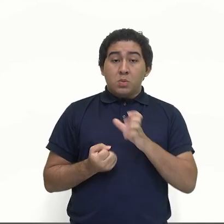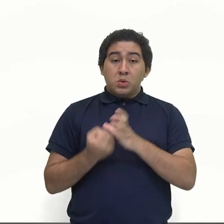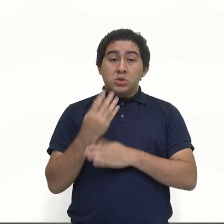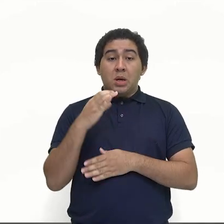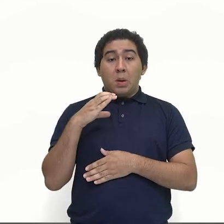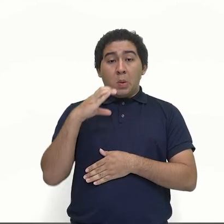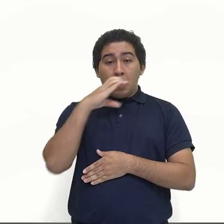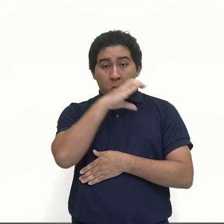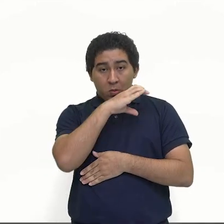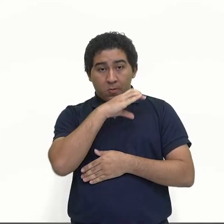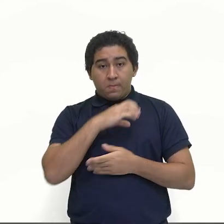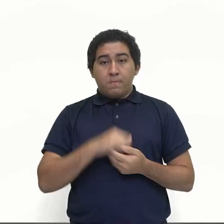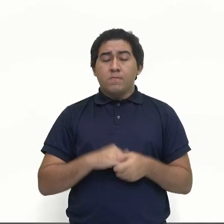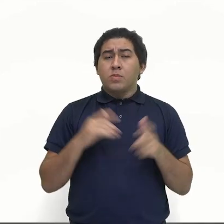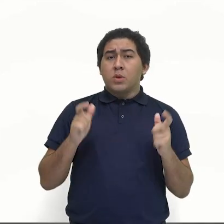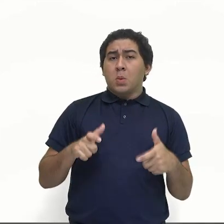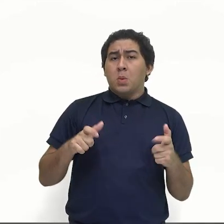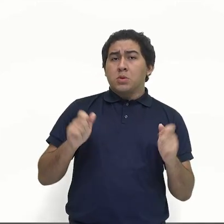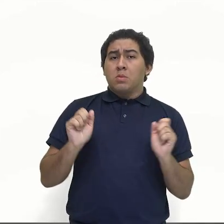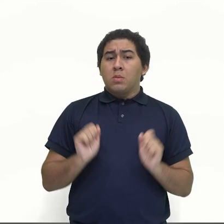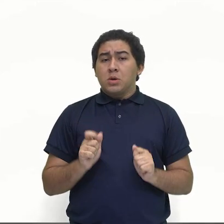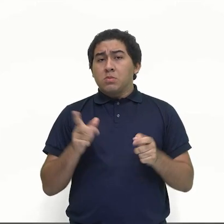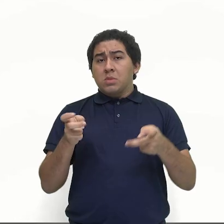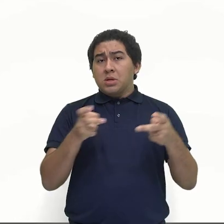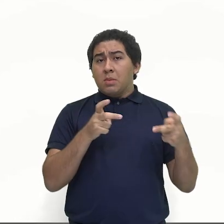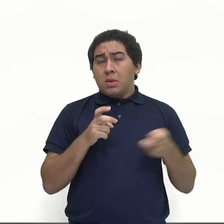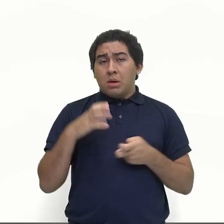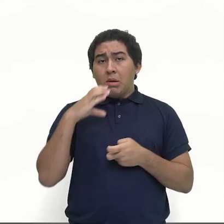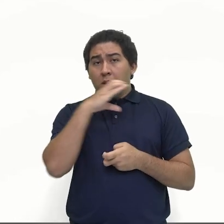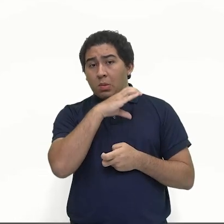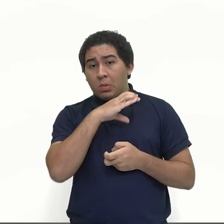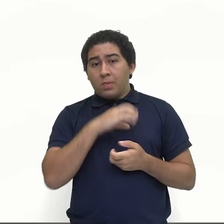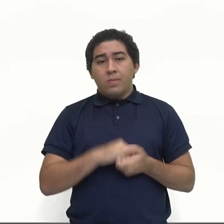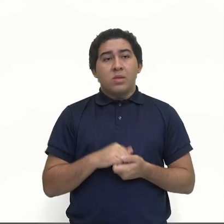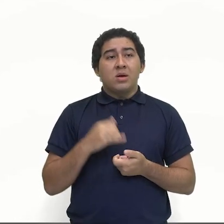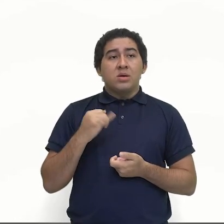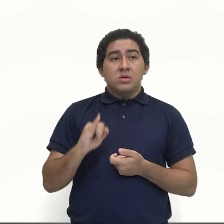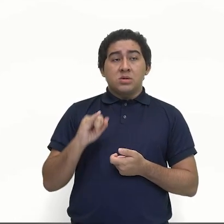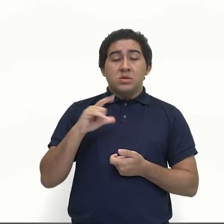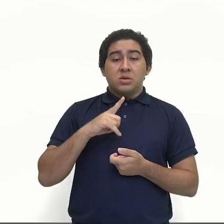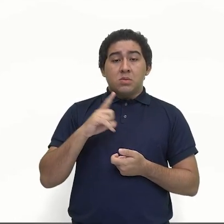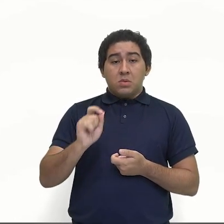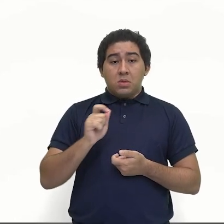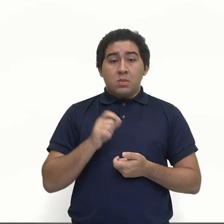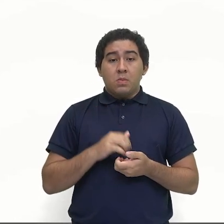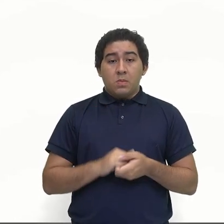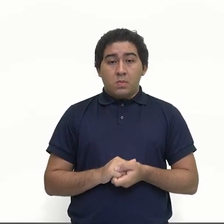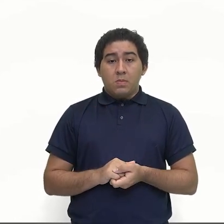calor. Aí aonde eu posso perceber se produzir calor? Se eu ligar aqui